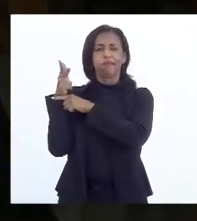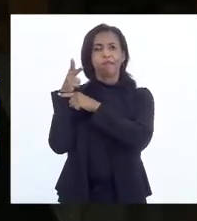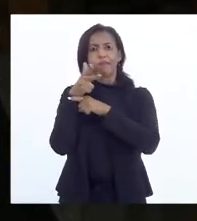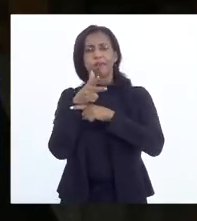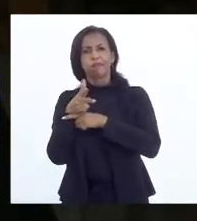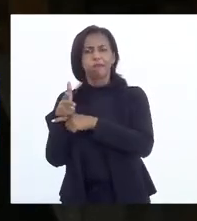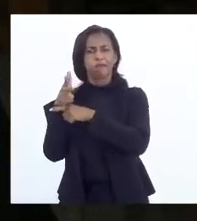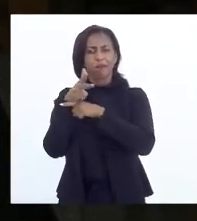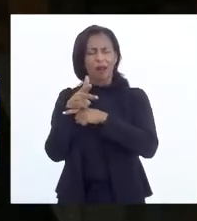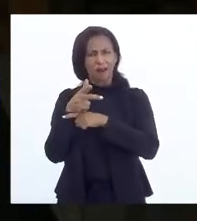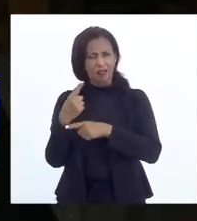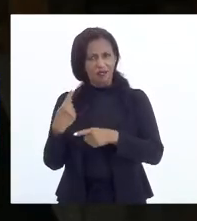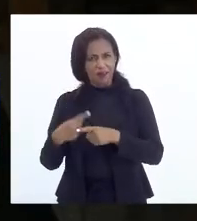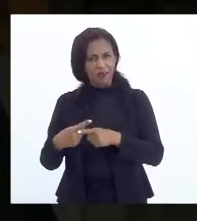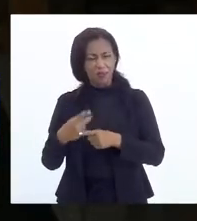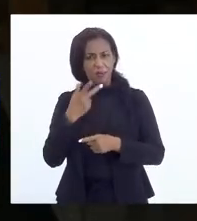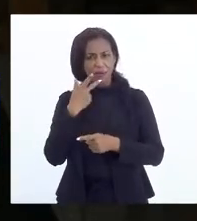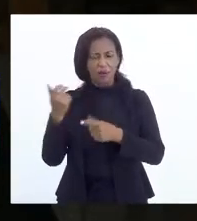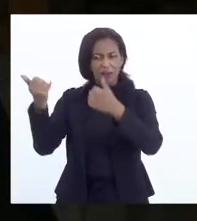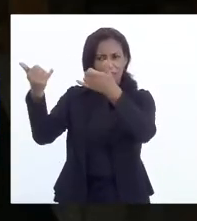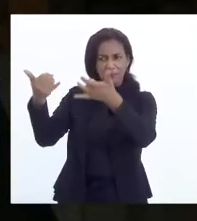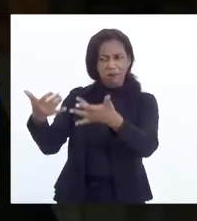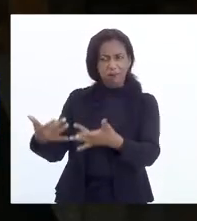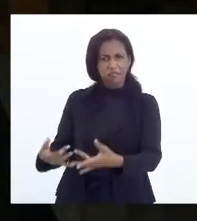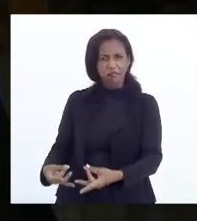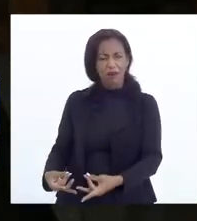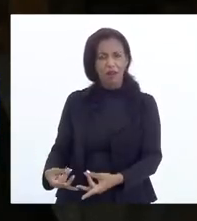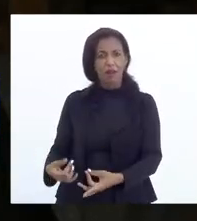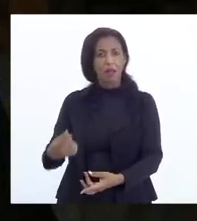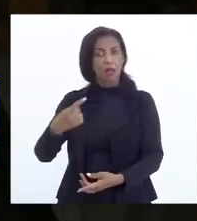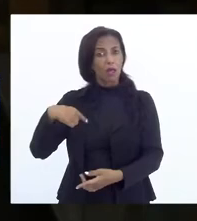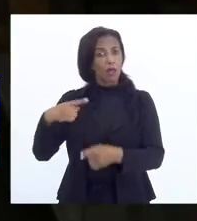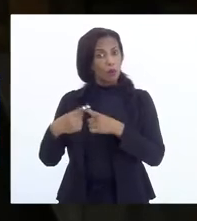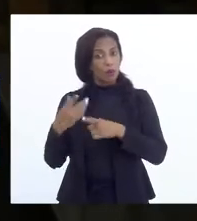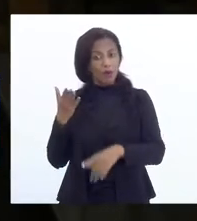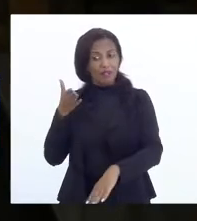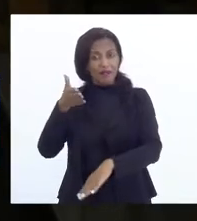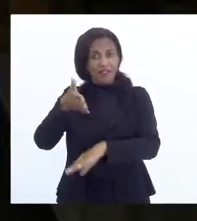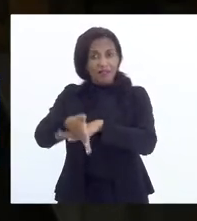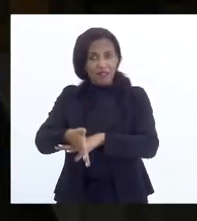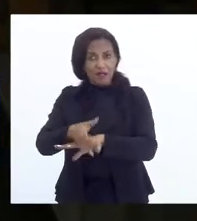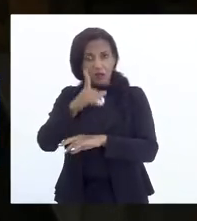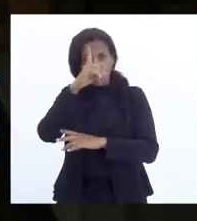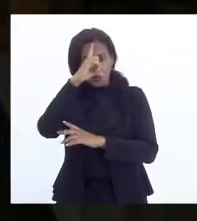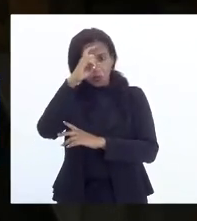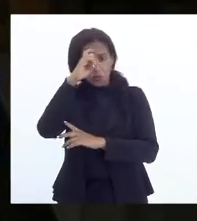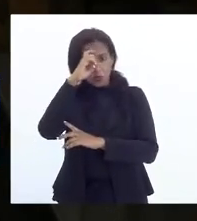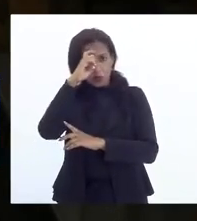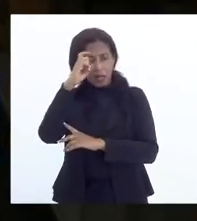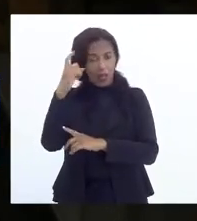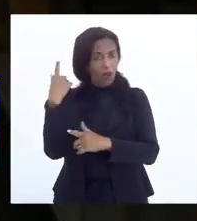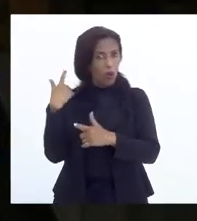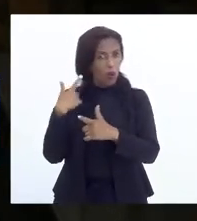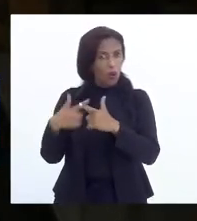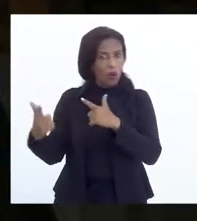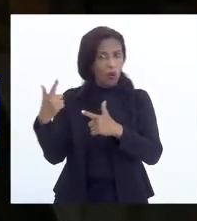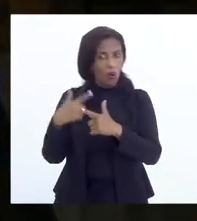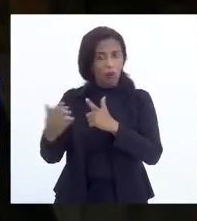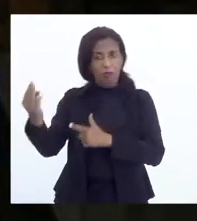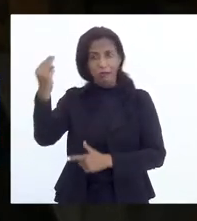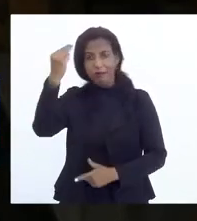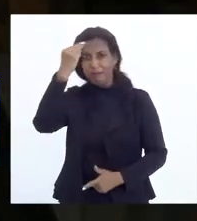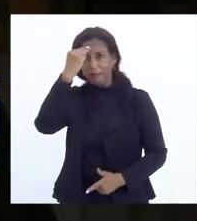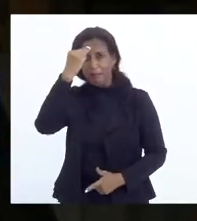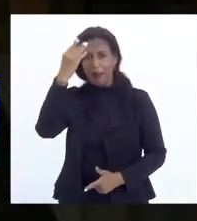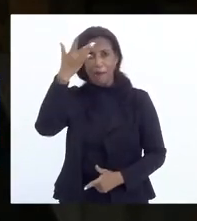que eu destaco essa caracterização? Porque eles estavam entrando num hospital psiquiátrico, onde as pessoas que estão